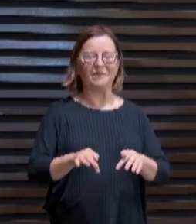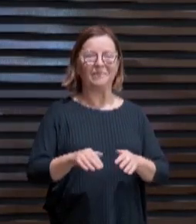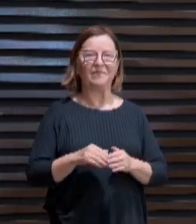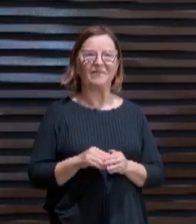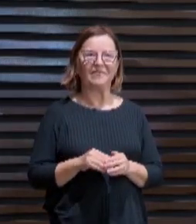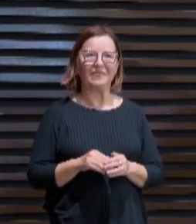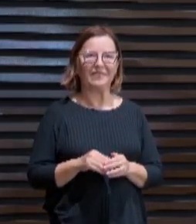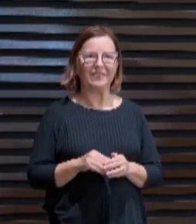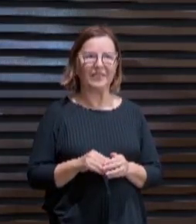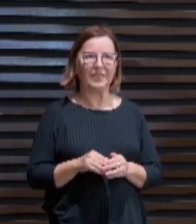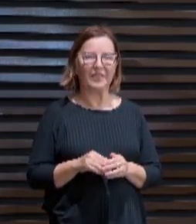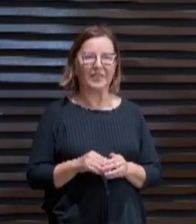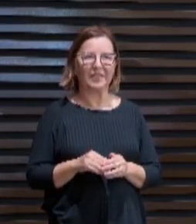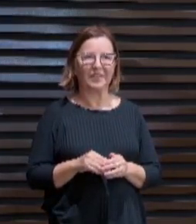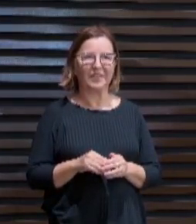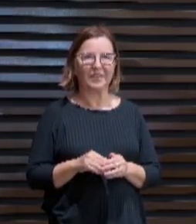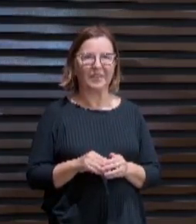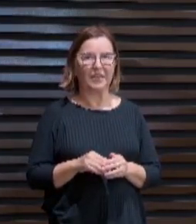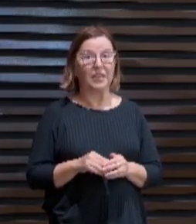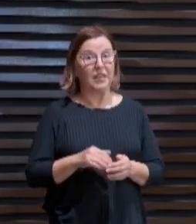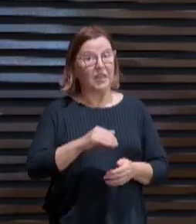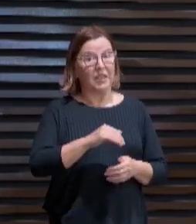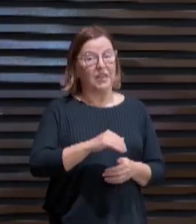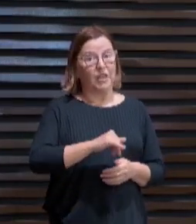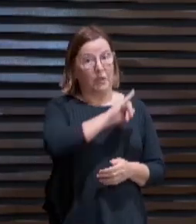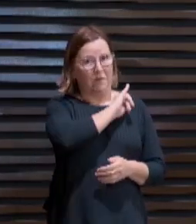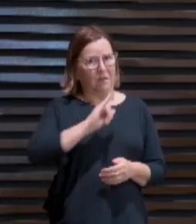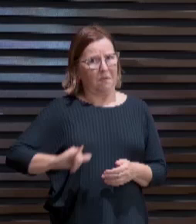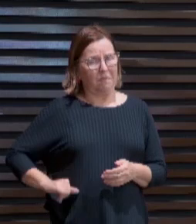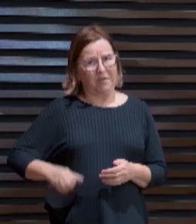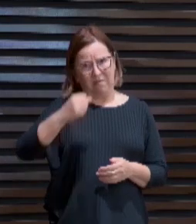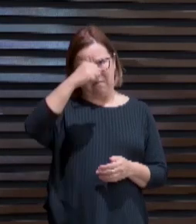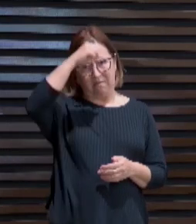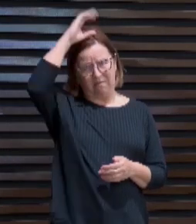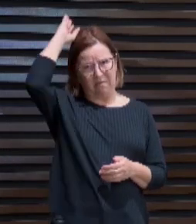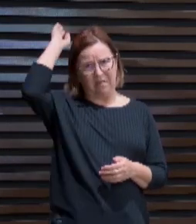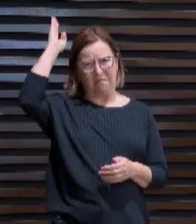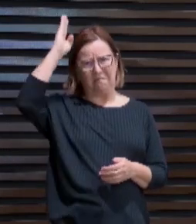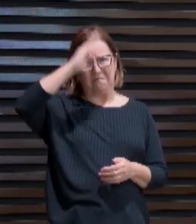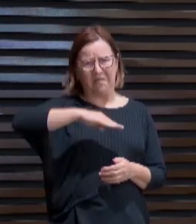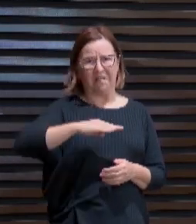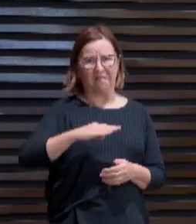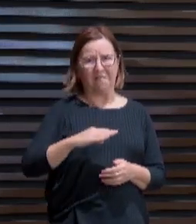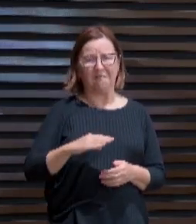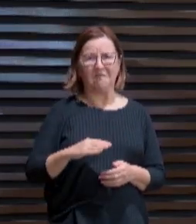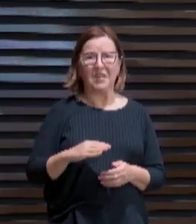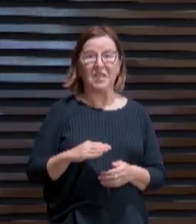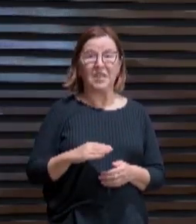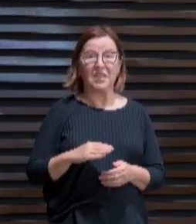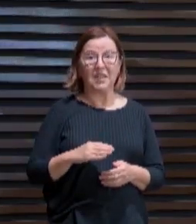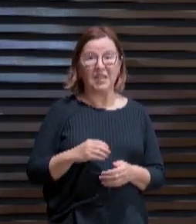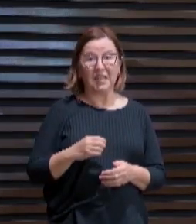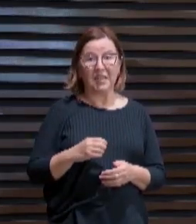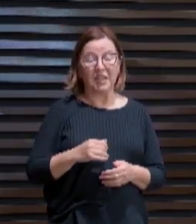império absolutamente violento, e de um imperador que se declarava Deus e